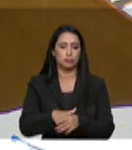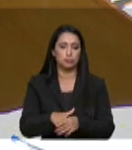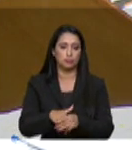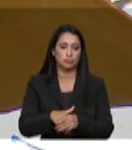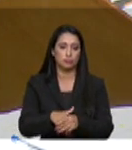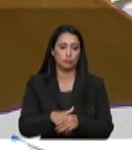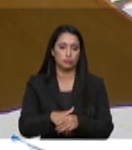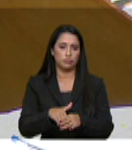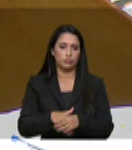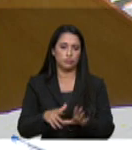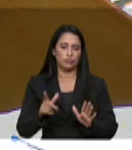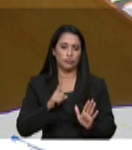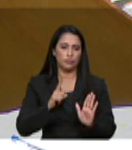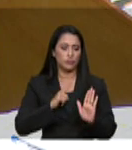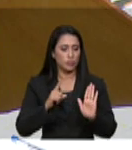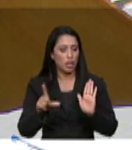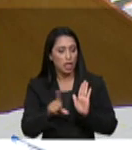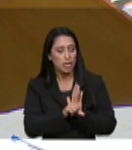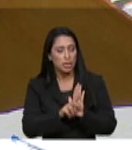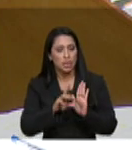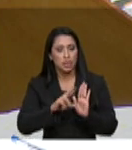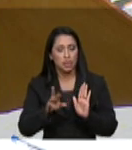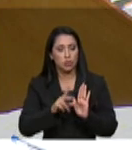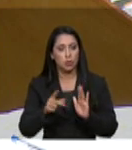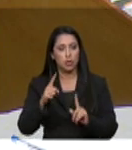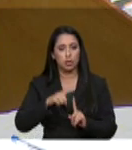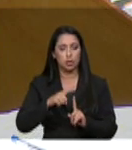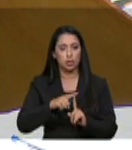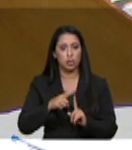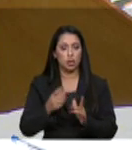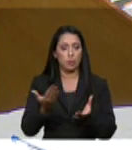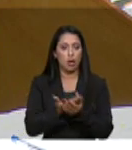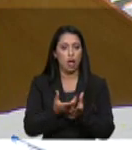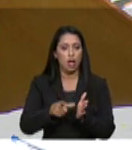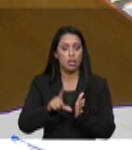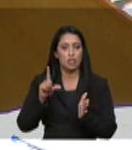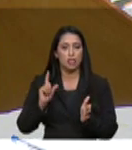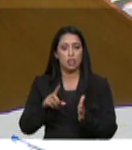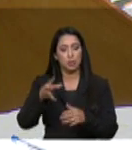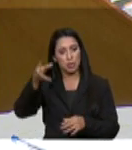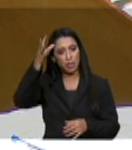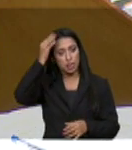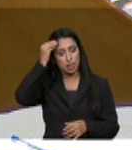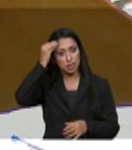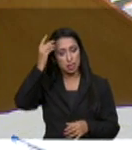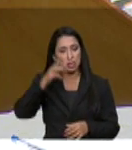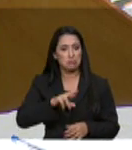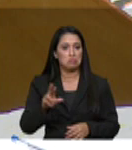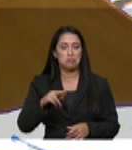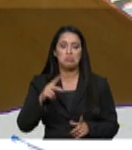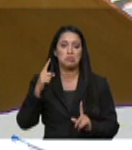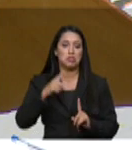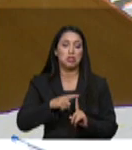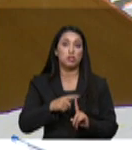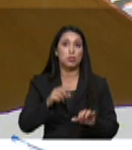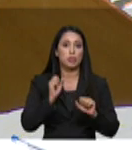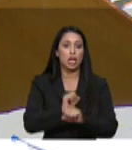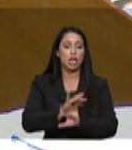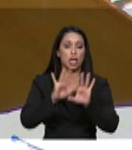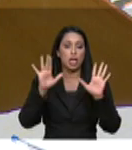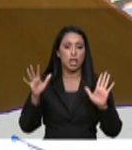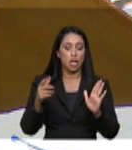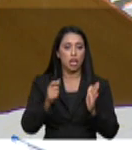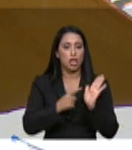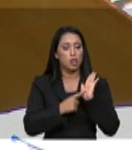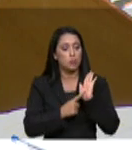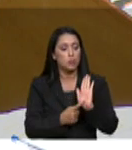subsequentes Isso é uma letra da lei que não abre nenhum tipo de precedência para que você ia interpretar a norma nenhum tipo porque é muito clara no que